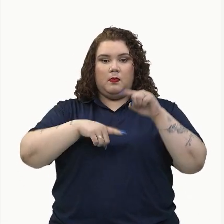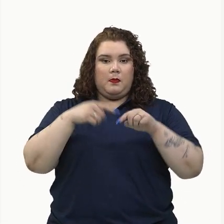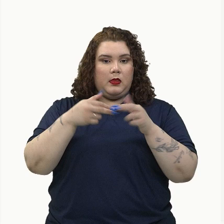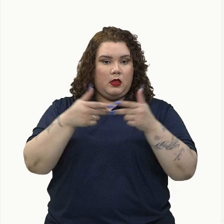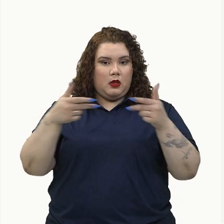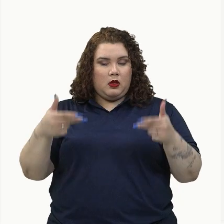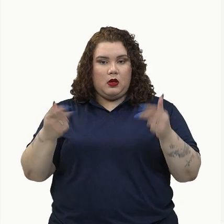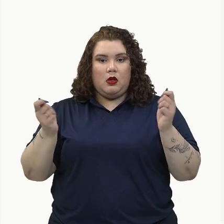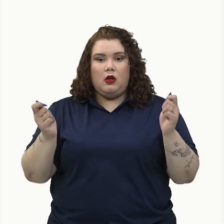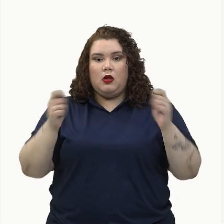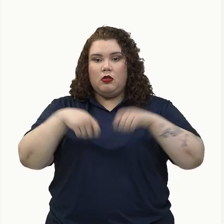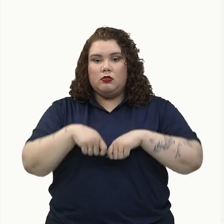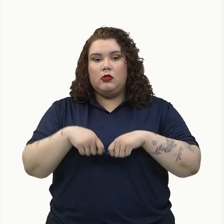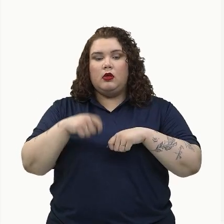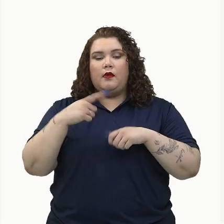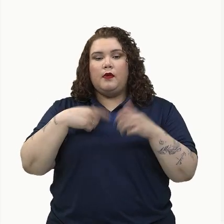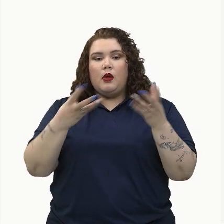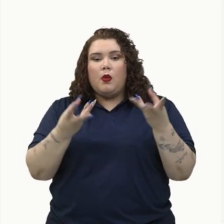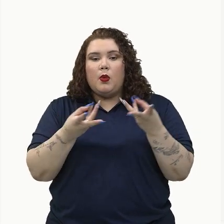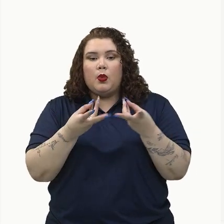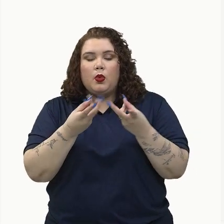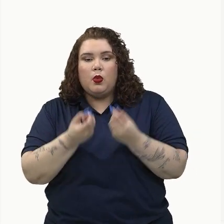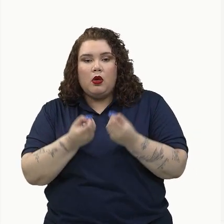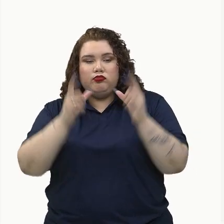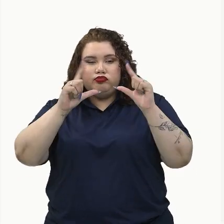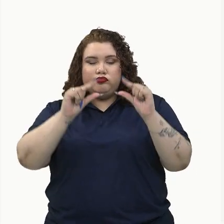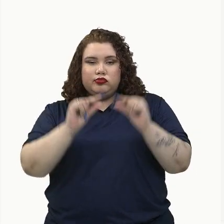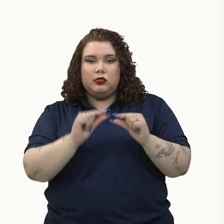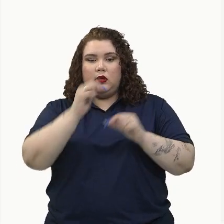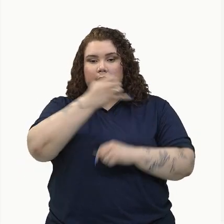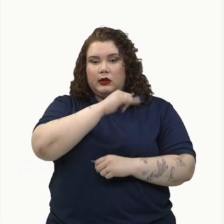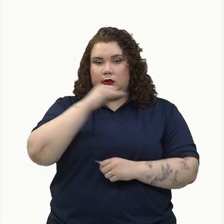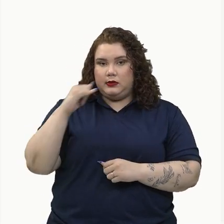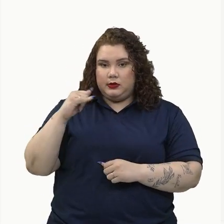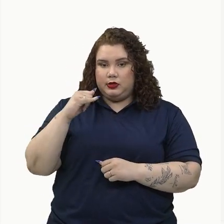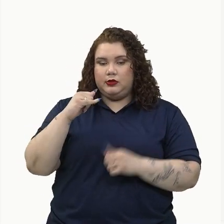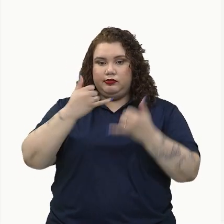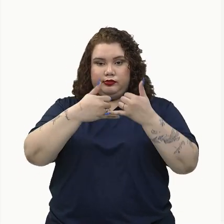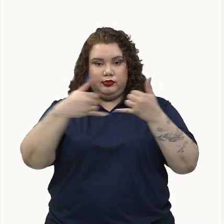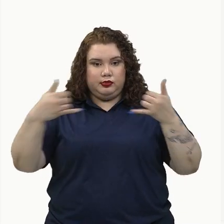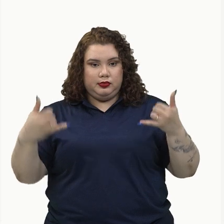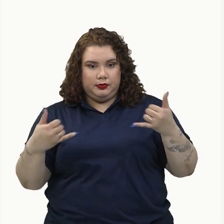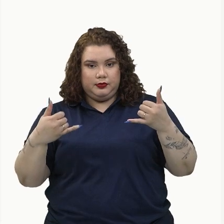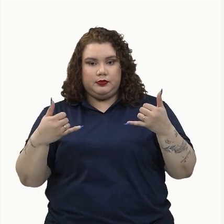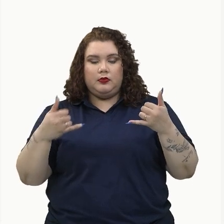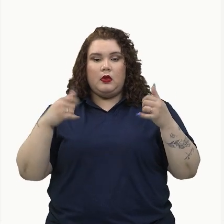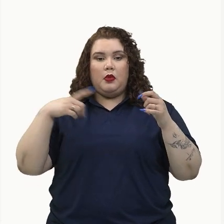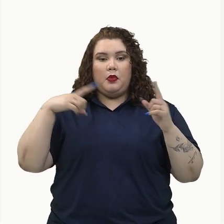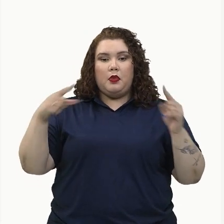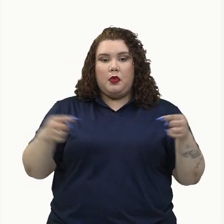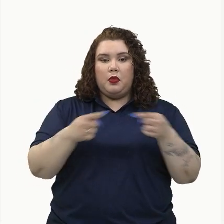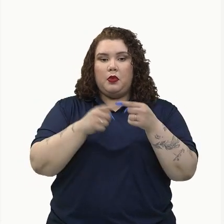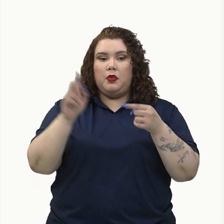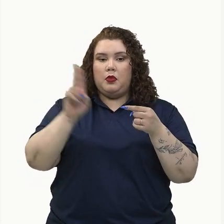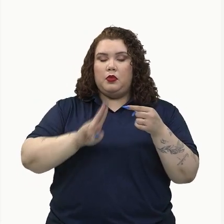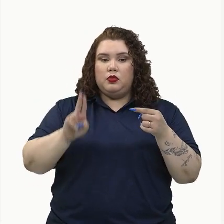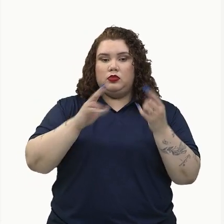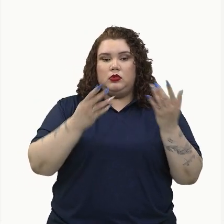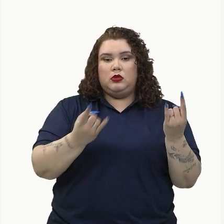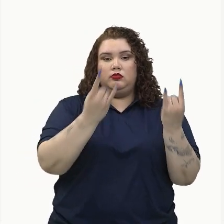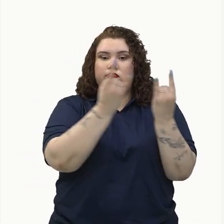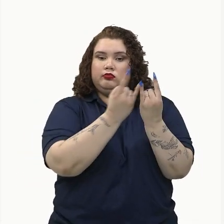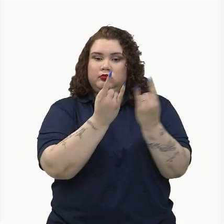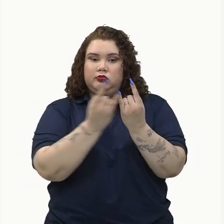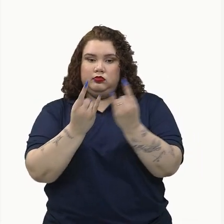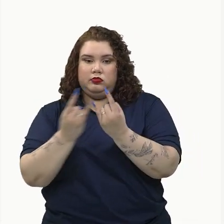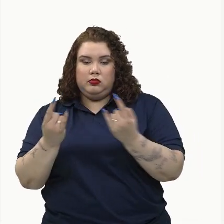sensíveis capazes de medir baixas intensidades de corrente elétrica, os quais se ligam em série com o circuito no